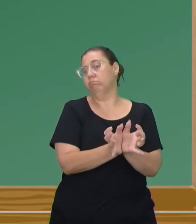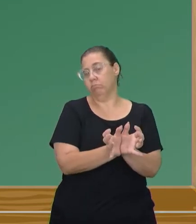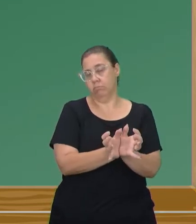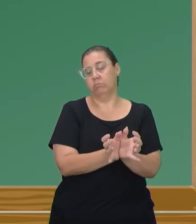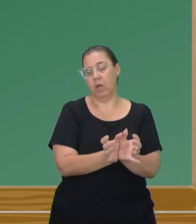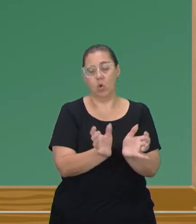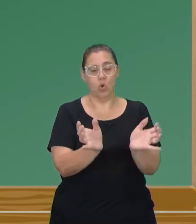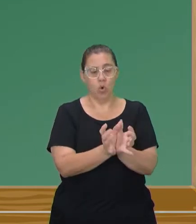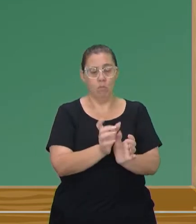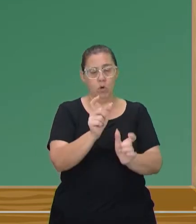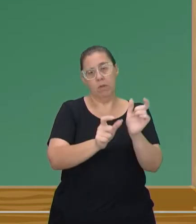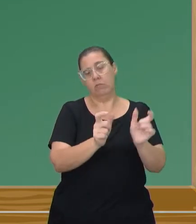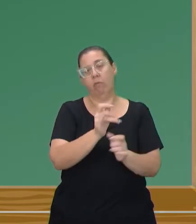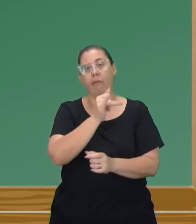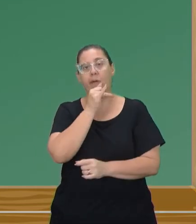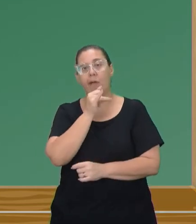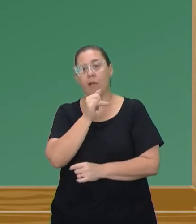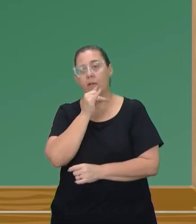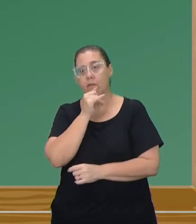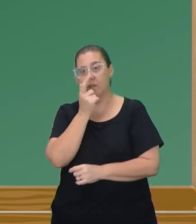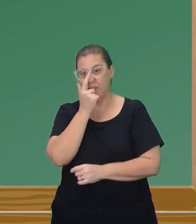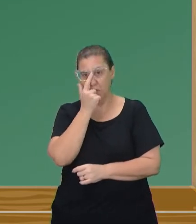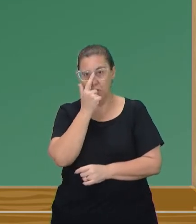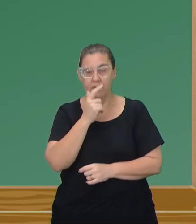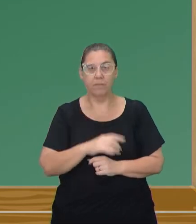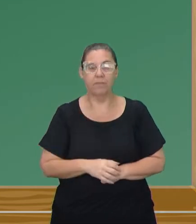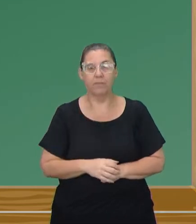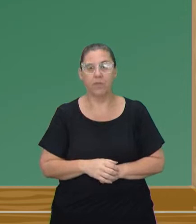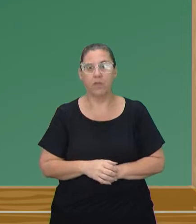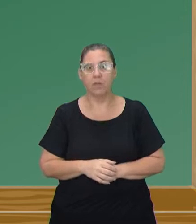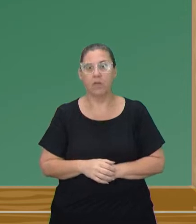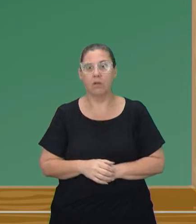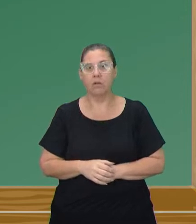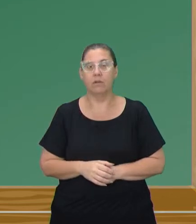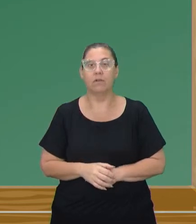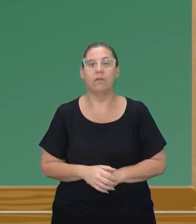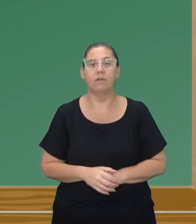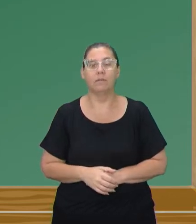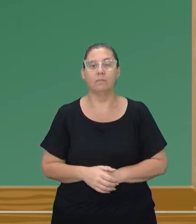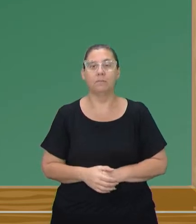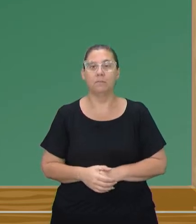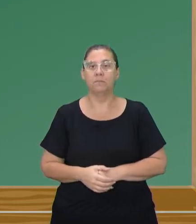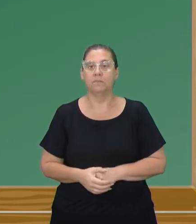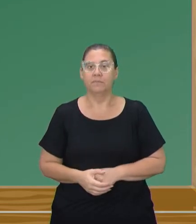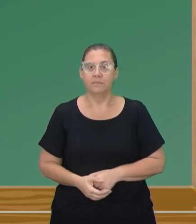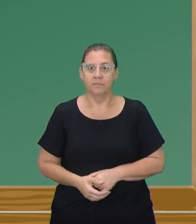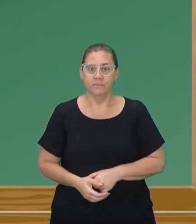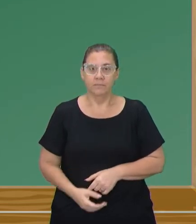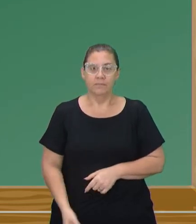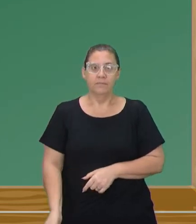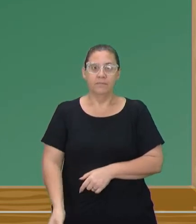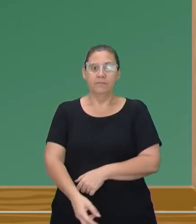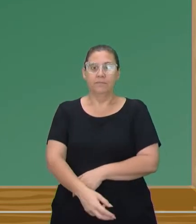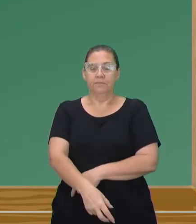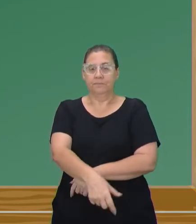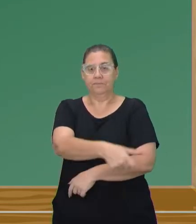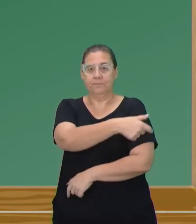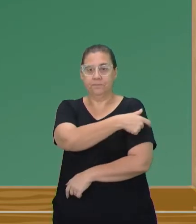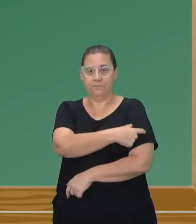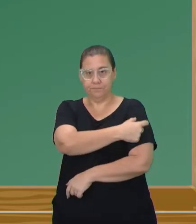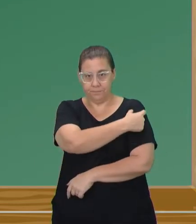um grupo de pessoas, por exemplo, os nazistas, né? Eles eram muito etnocêntricos, né? Como